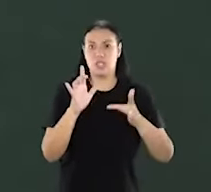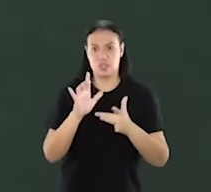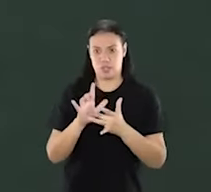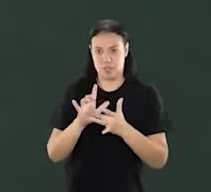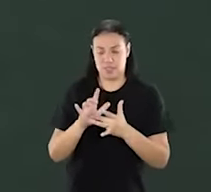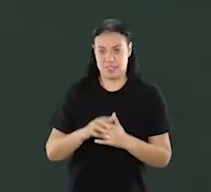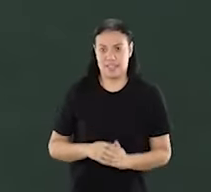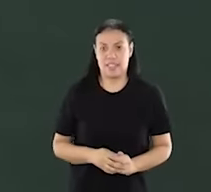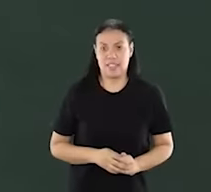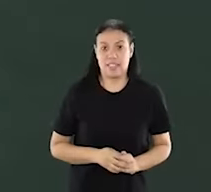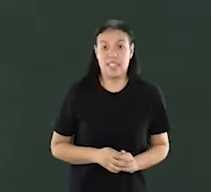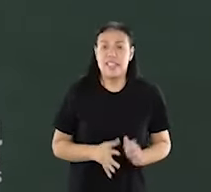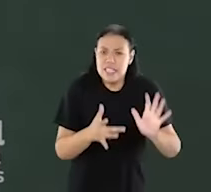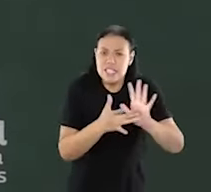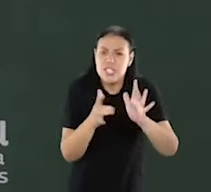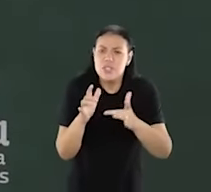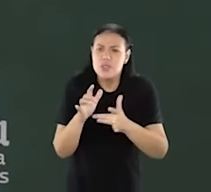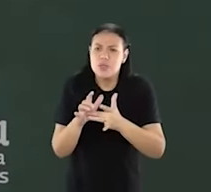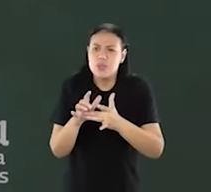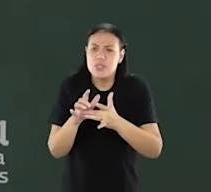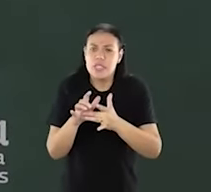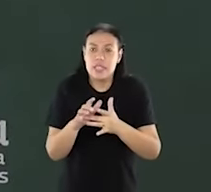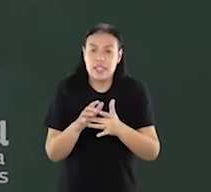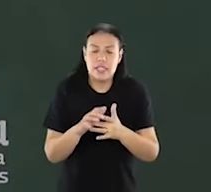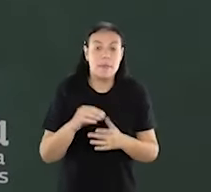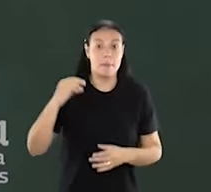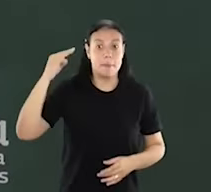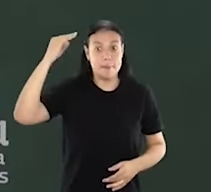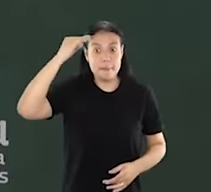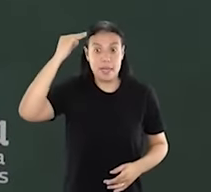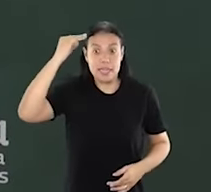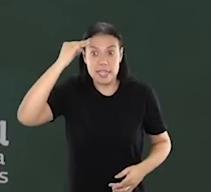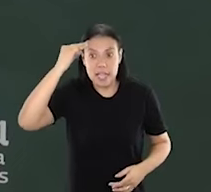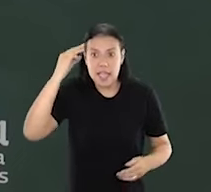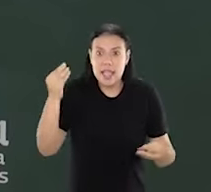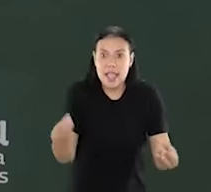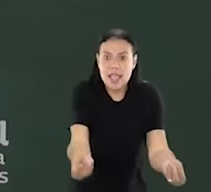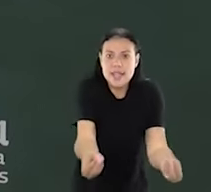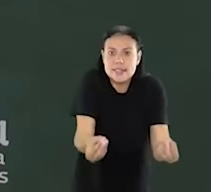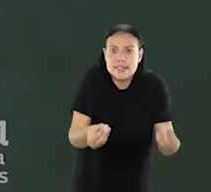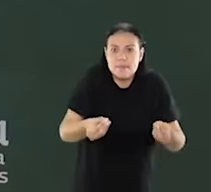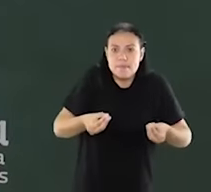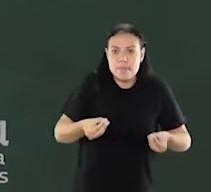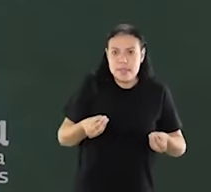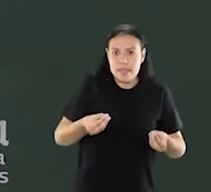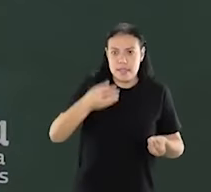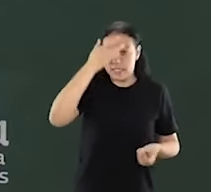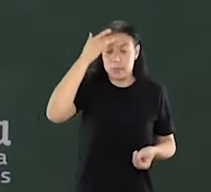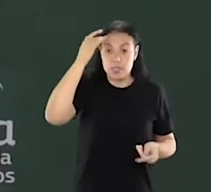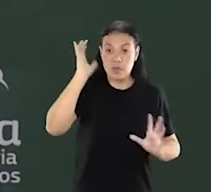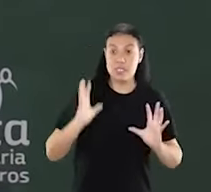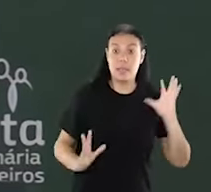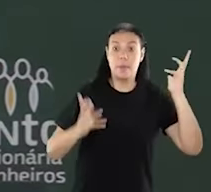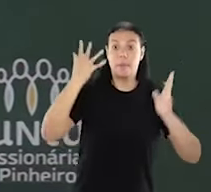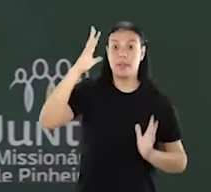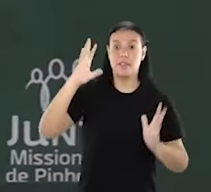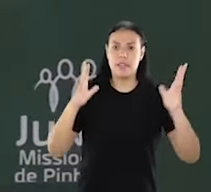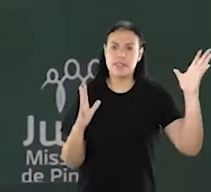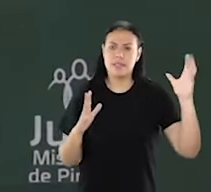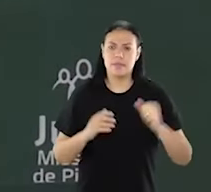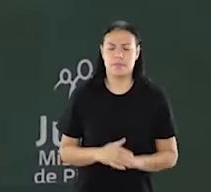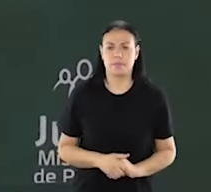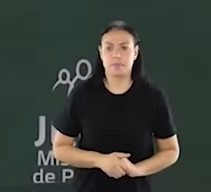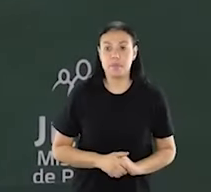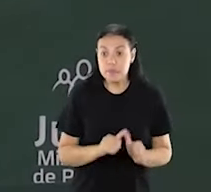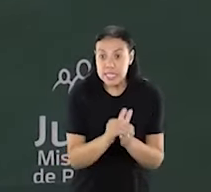nas festas, era na casa dela que Jesus se hospedava. E então diz a Bíblia que Jesus está à mesa,